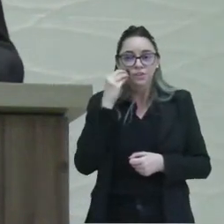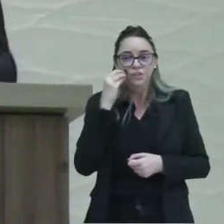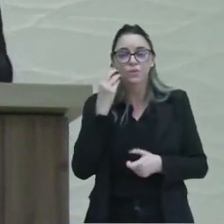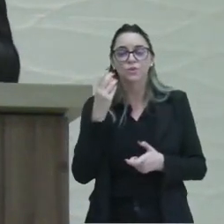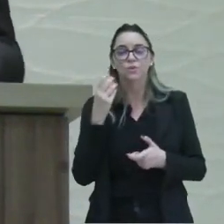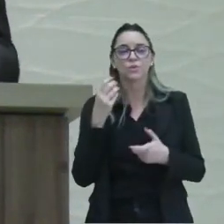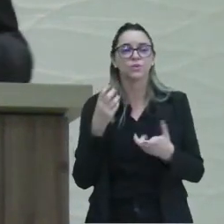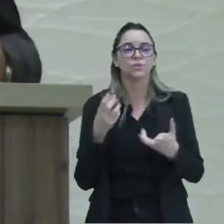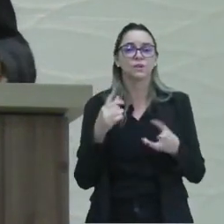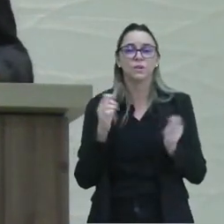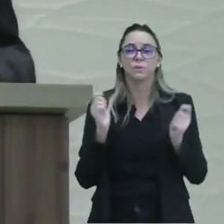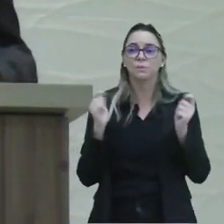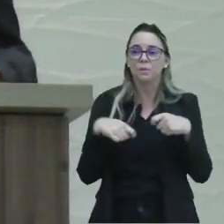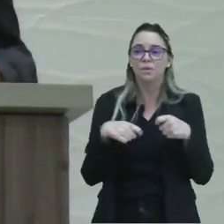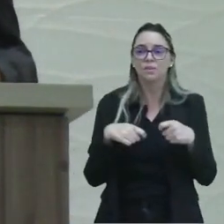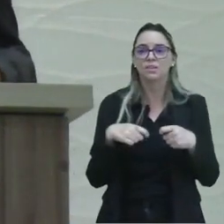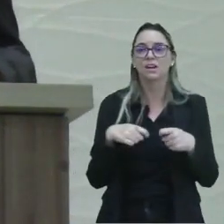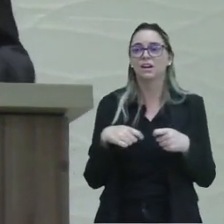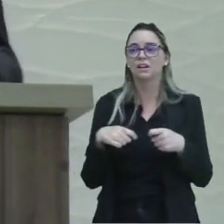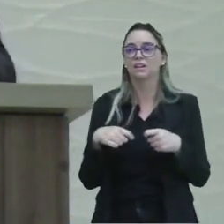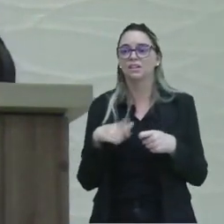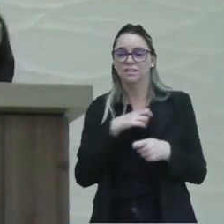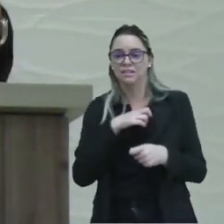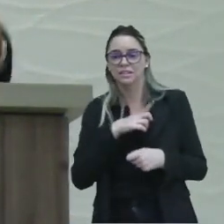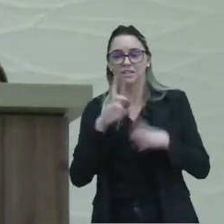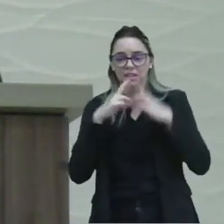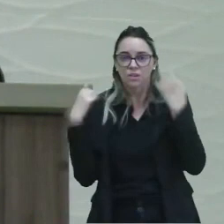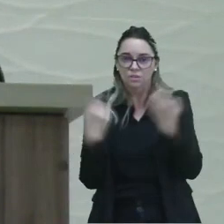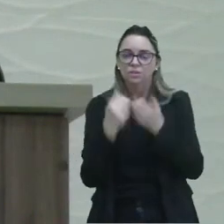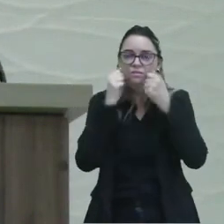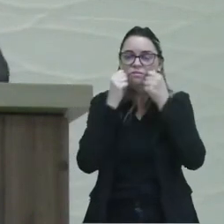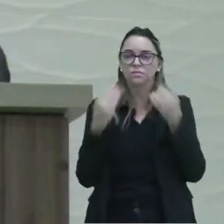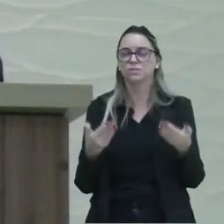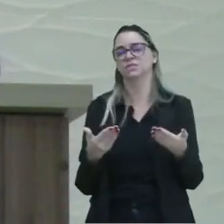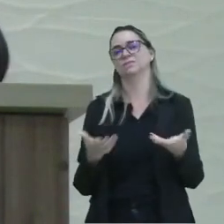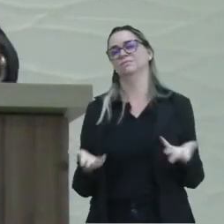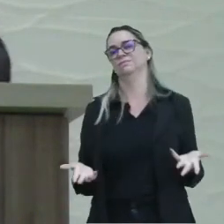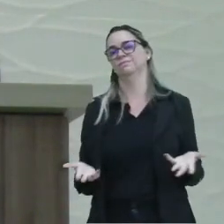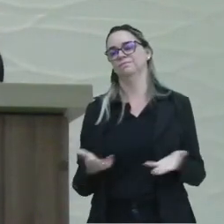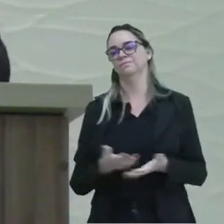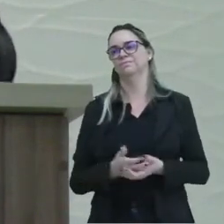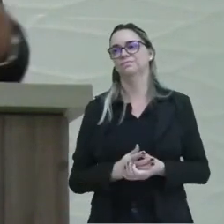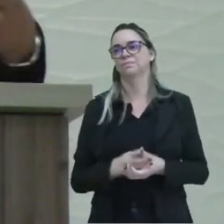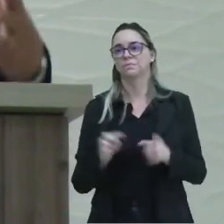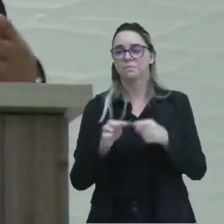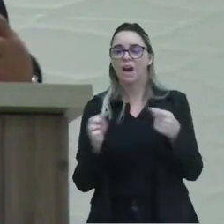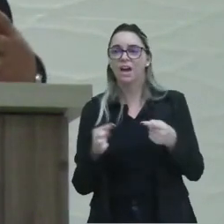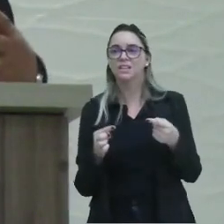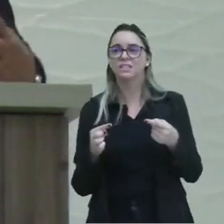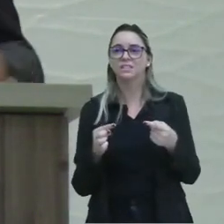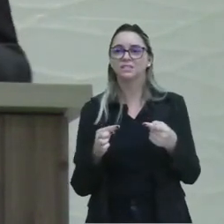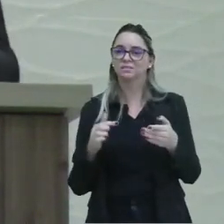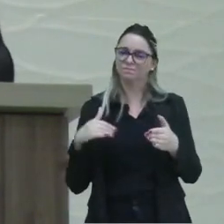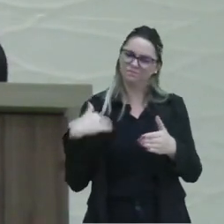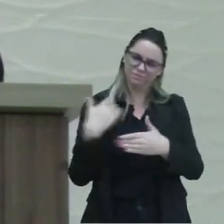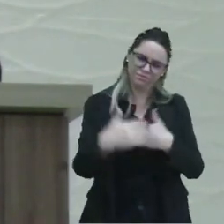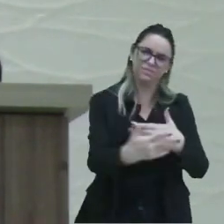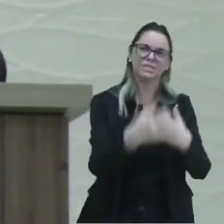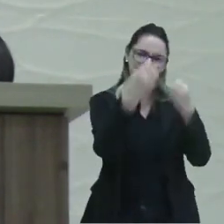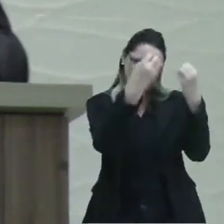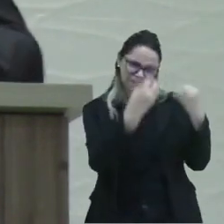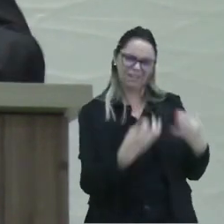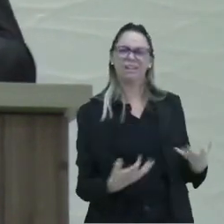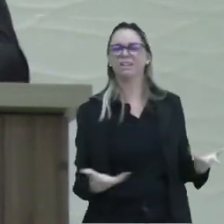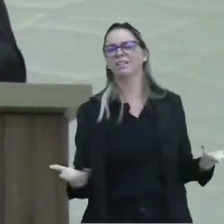para que se haja uma audiência pública. Mas quando uma audiência pública ela não vai levar a lugar nenhum, apenas vai